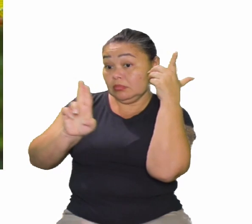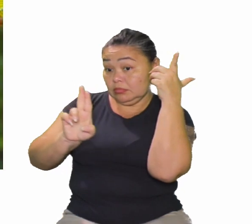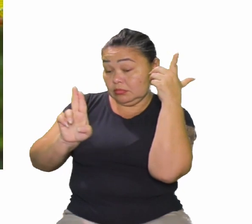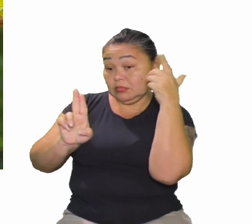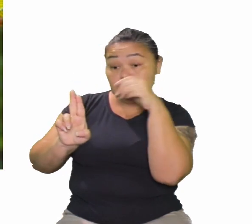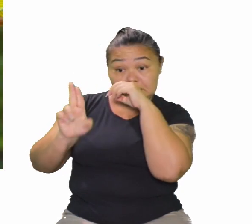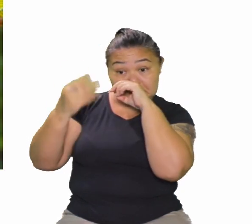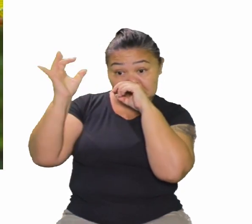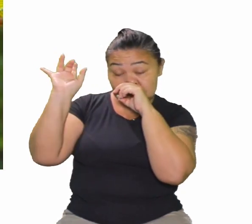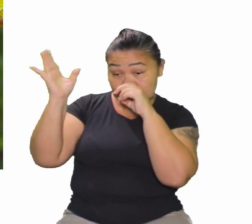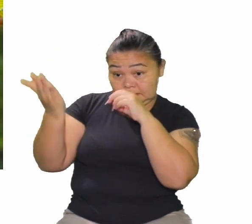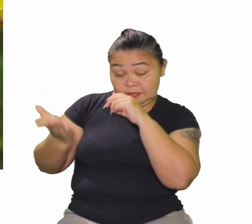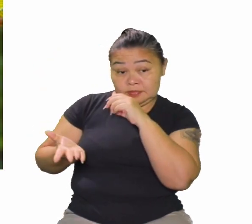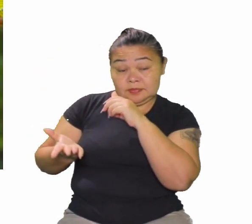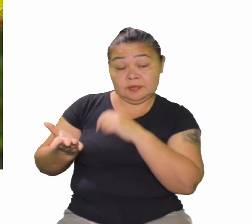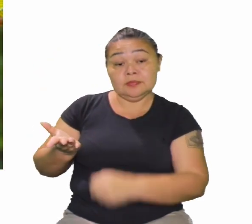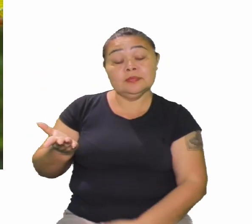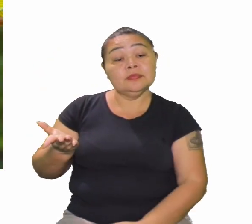classificatório dessas